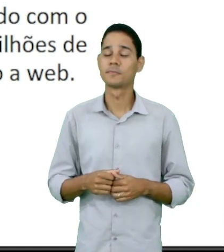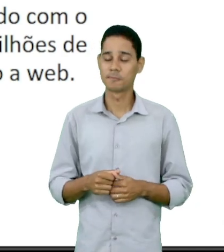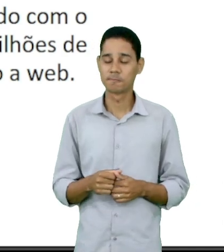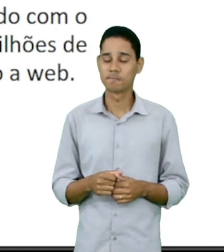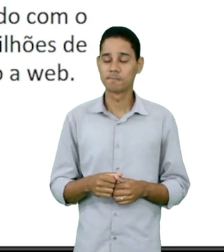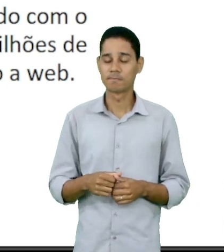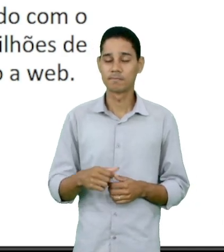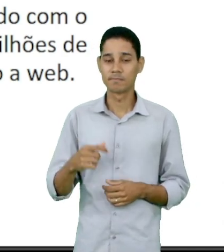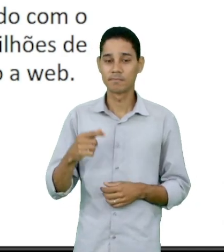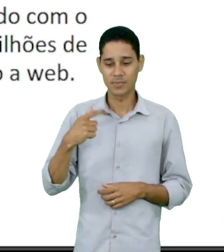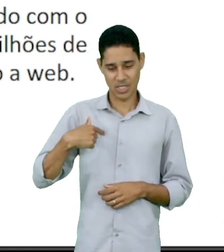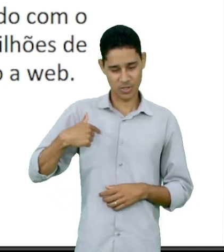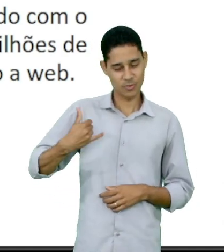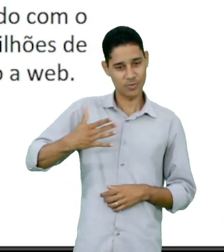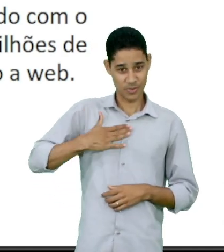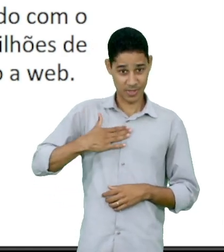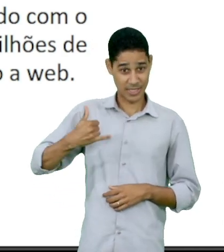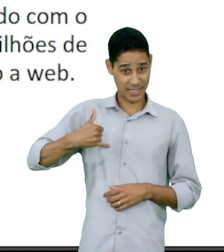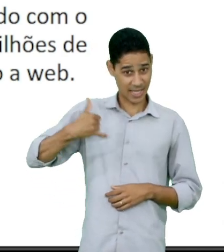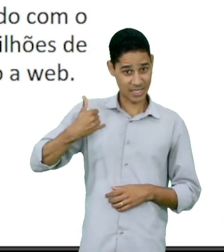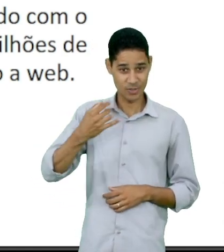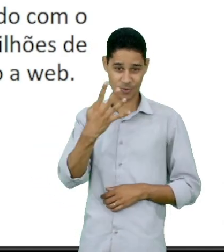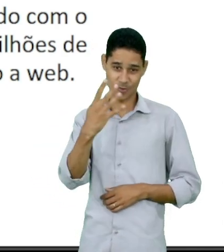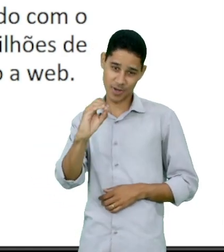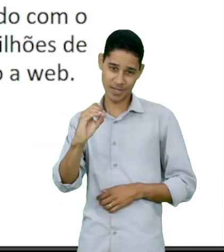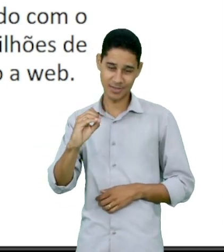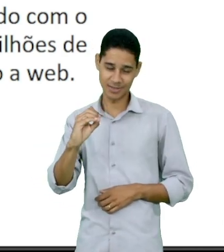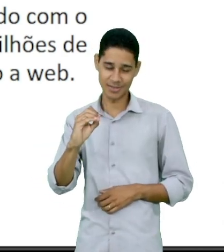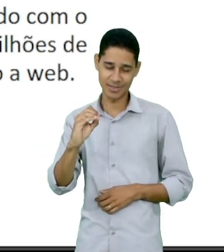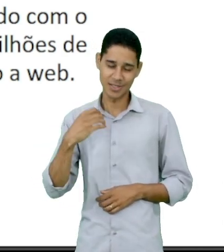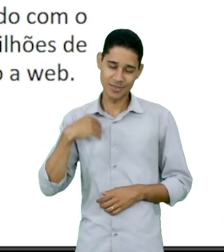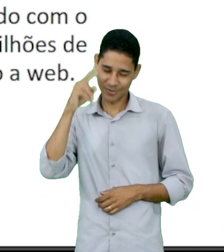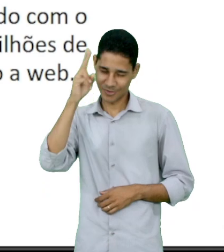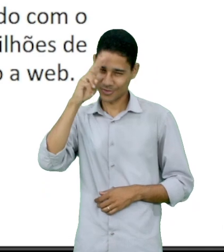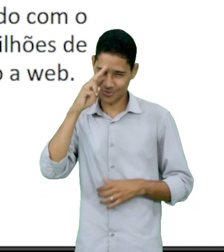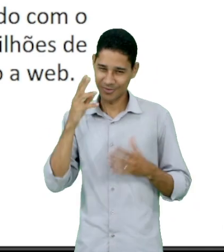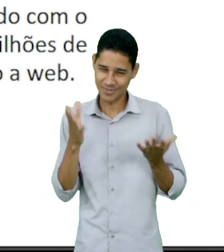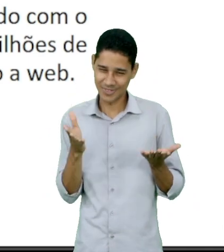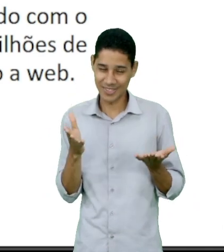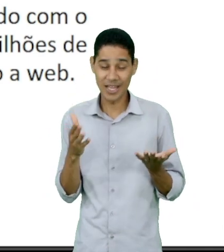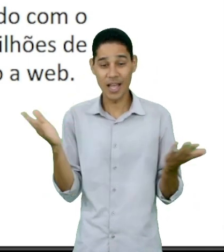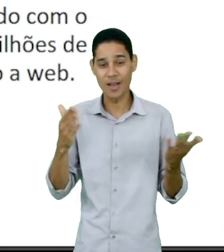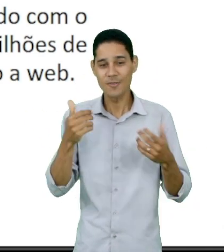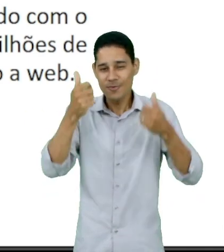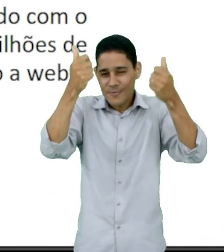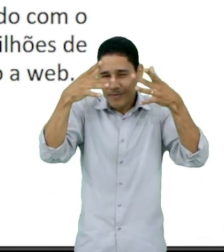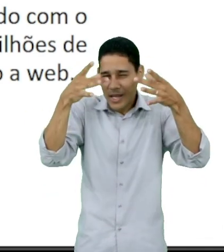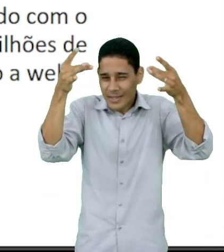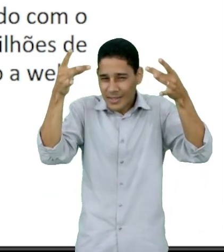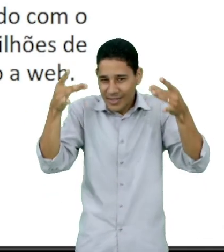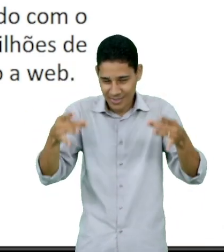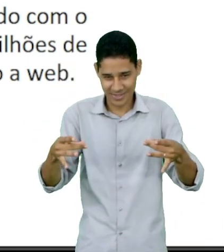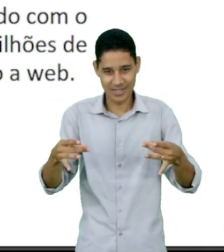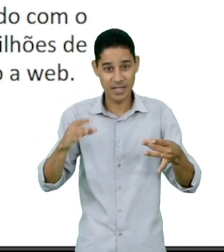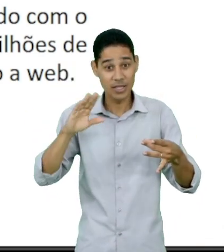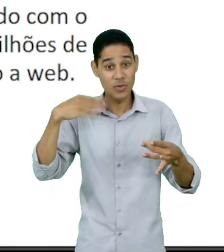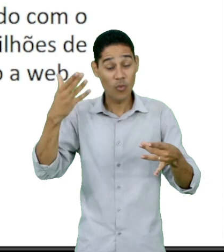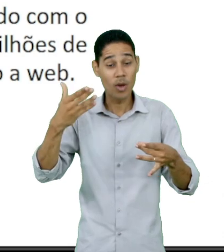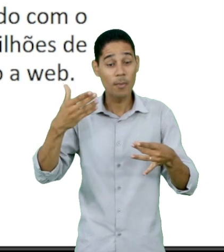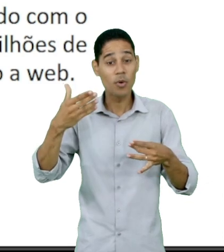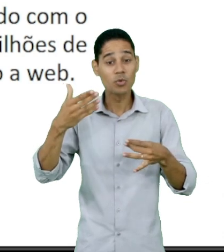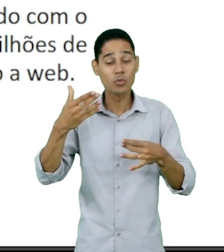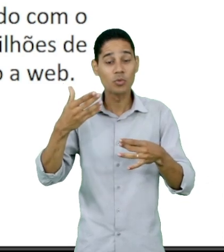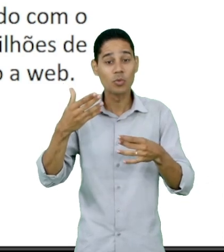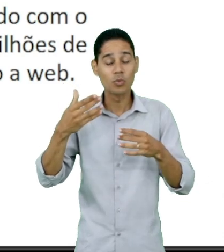tenho 40 anos, então eu tenho um pouquinho de história aí. Eu vou contar para vocês com mais detalhes no nosso podcast dessa disciplina também,